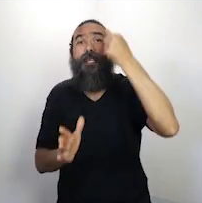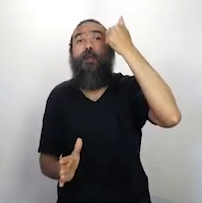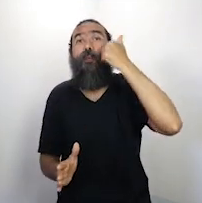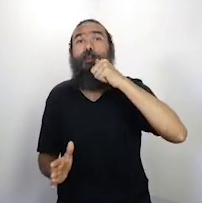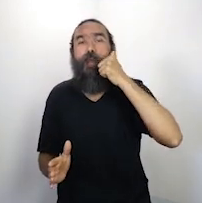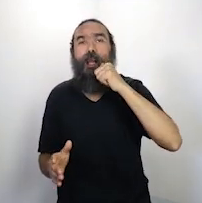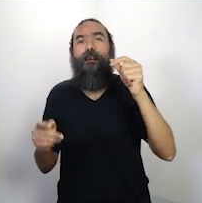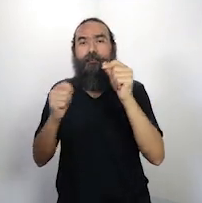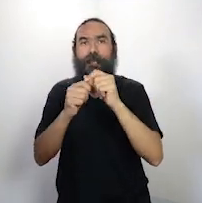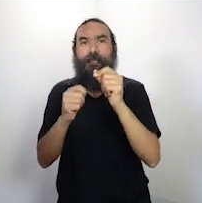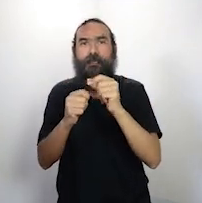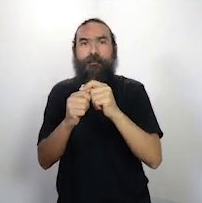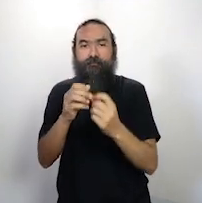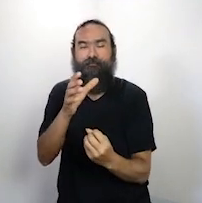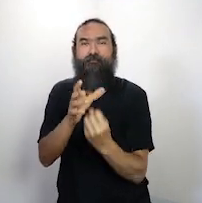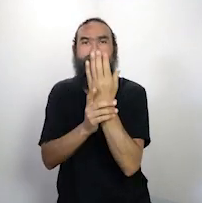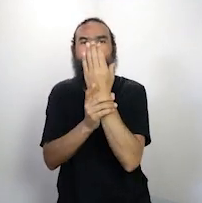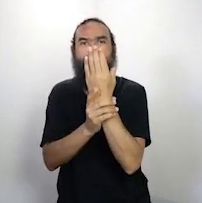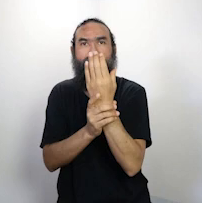né?